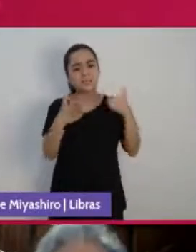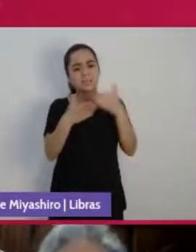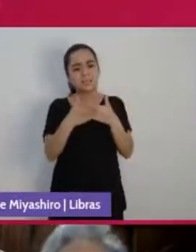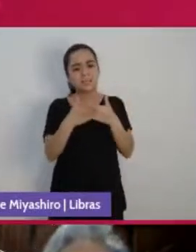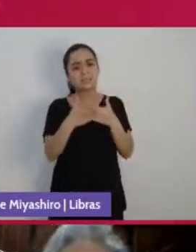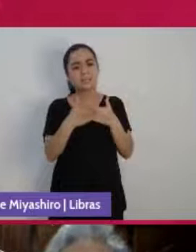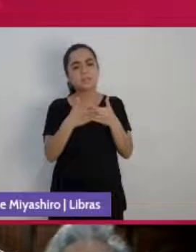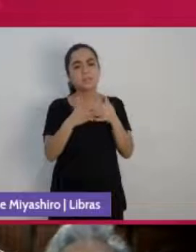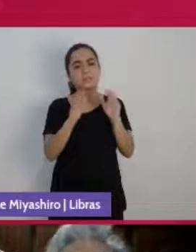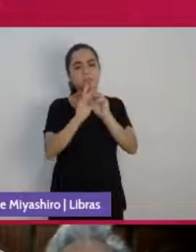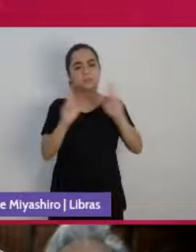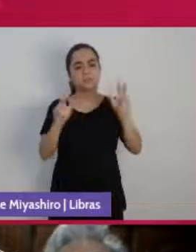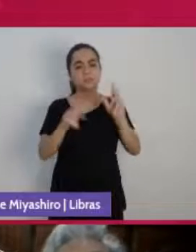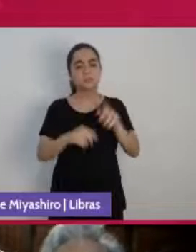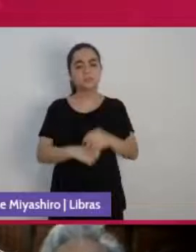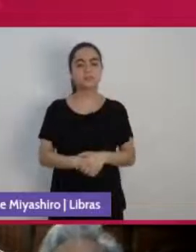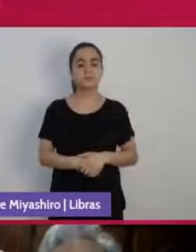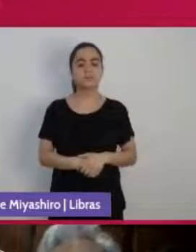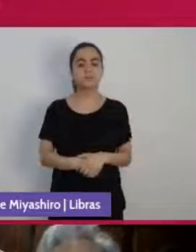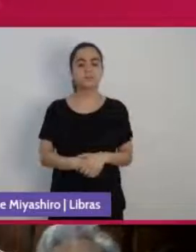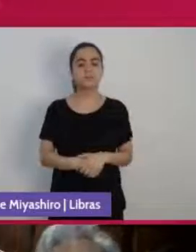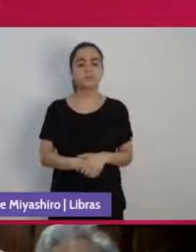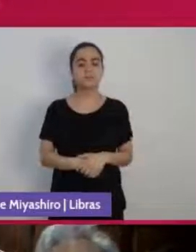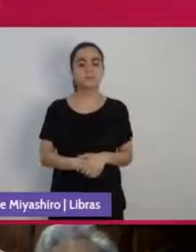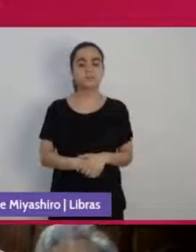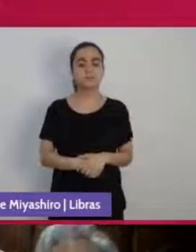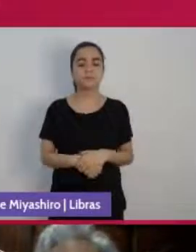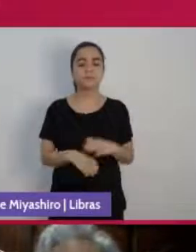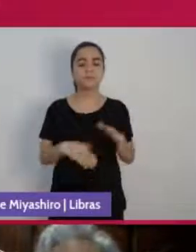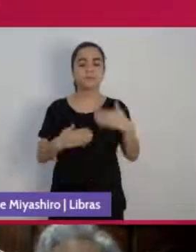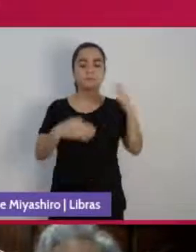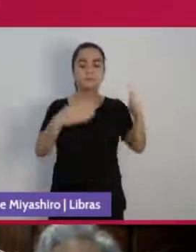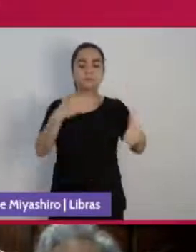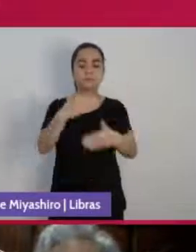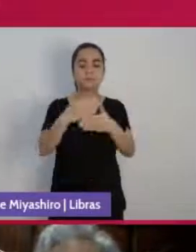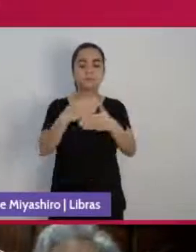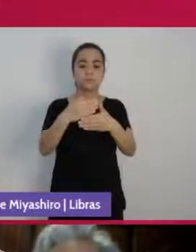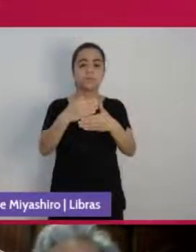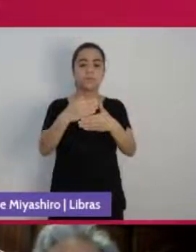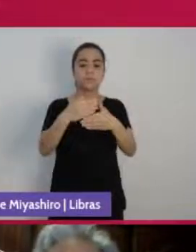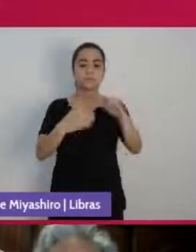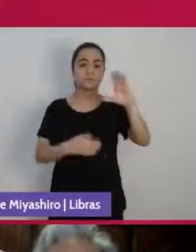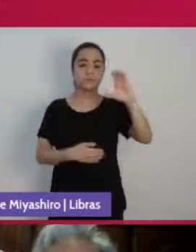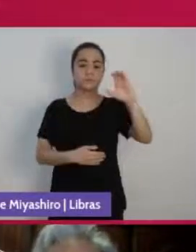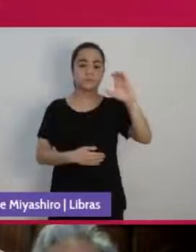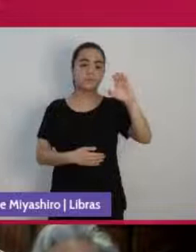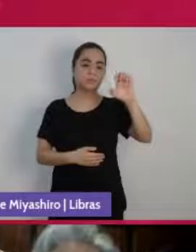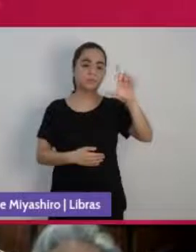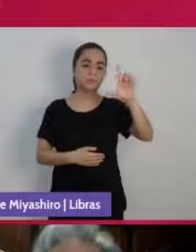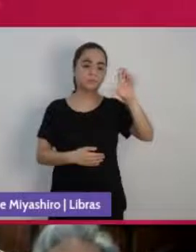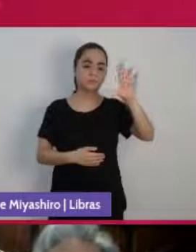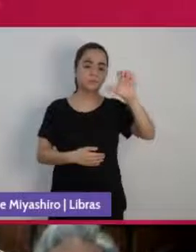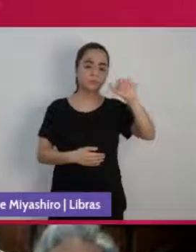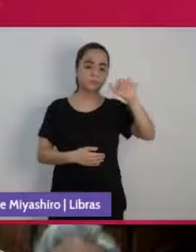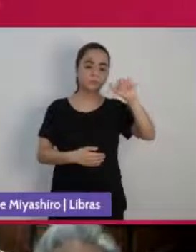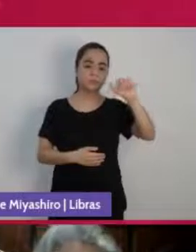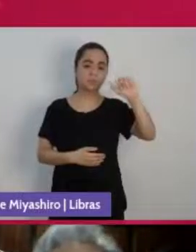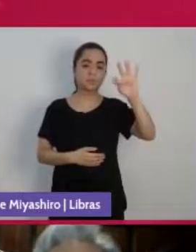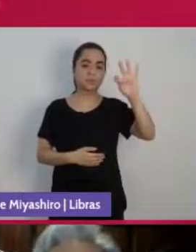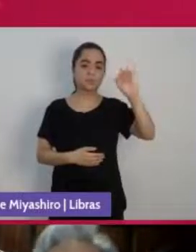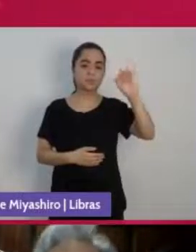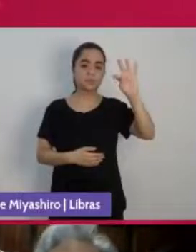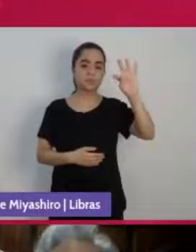diferente. E aí eu reforço aqui a célula fotoelétrica, o AEC ou